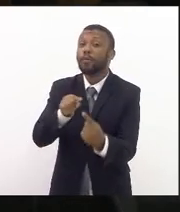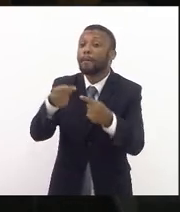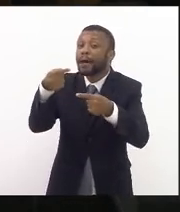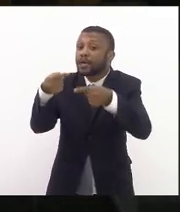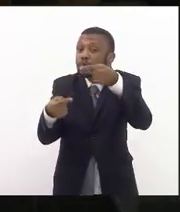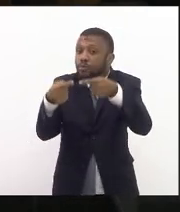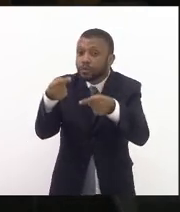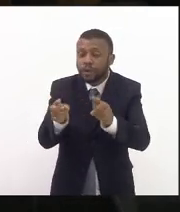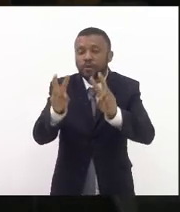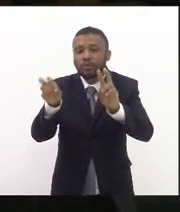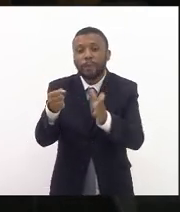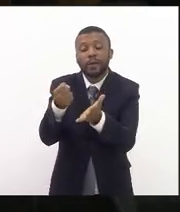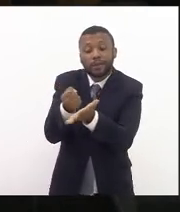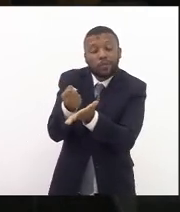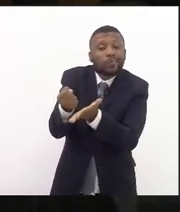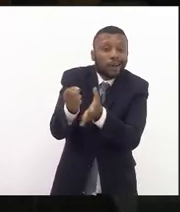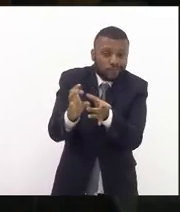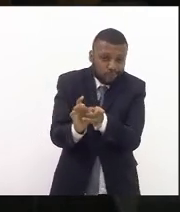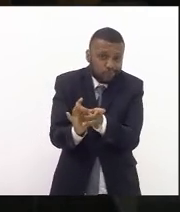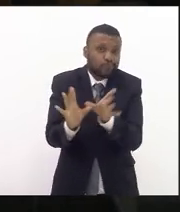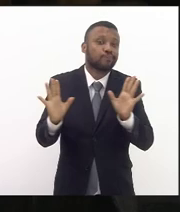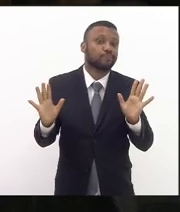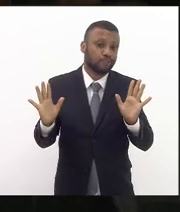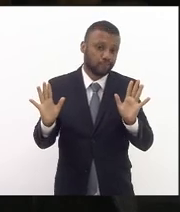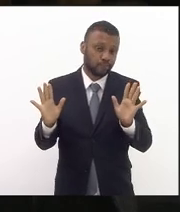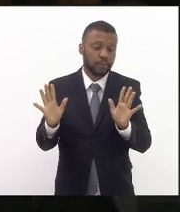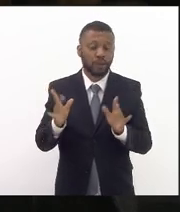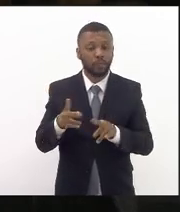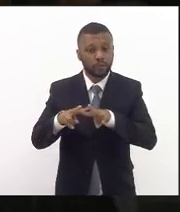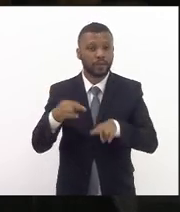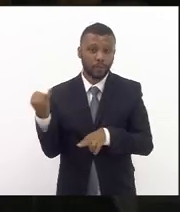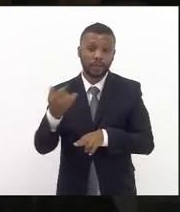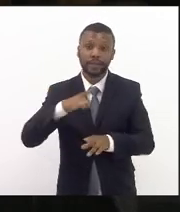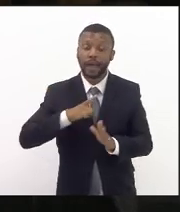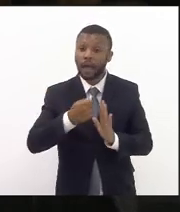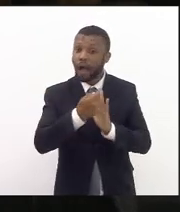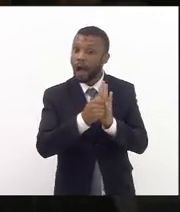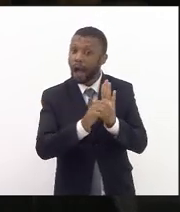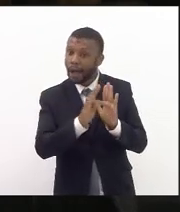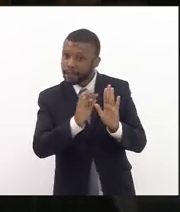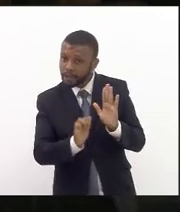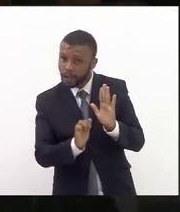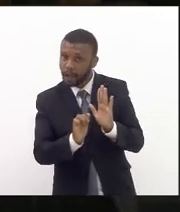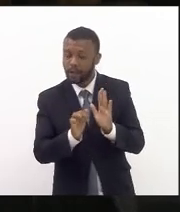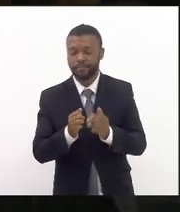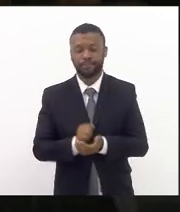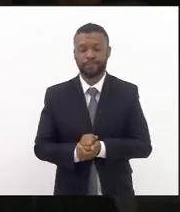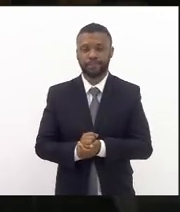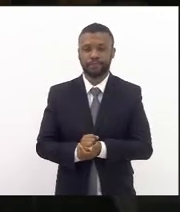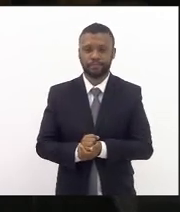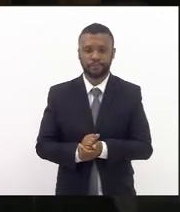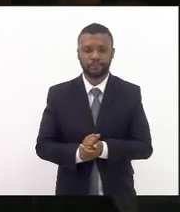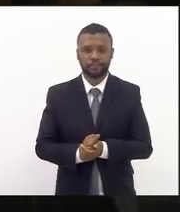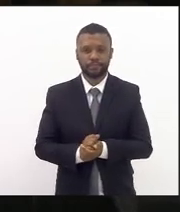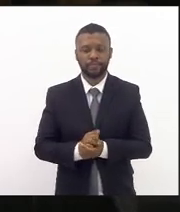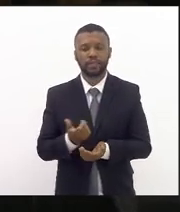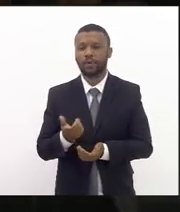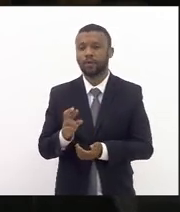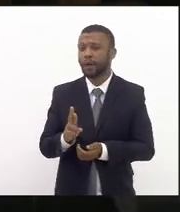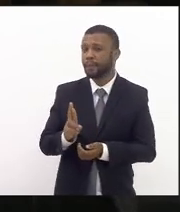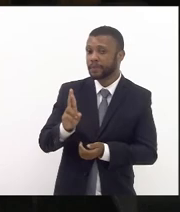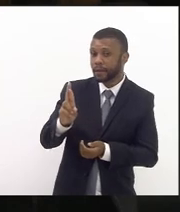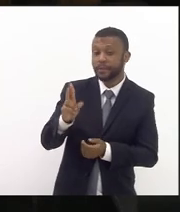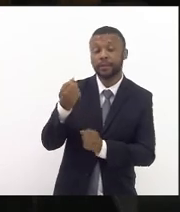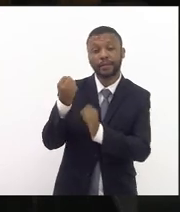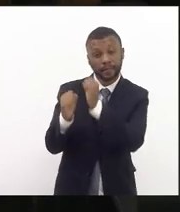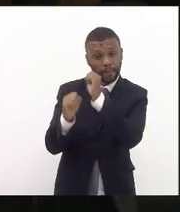sobre a celebração desse convênio. Por isso é importante ter a ata. O representante da KPS, dessa